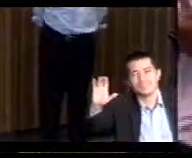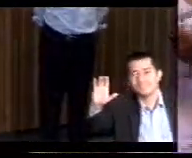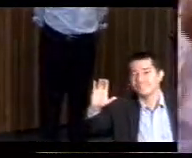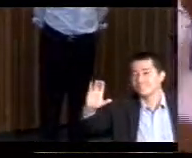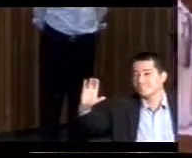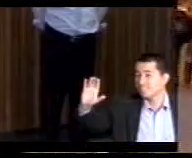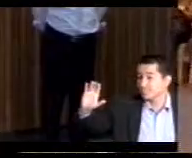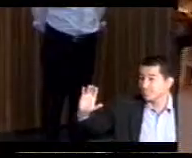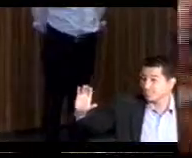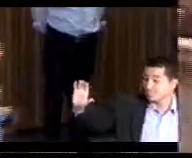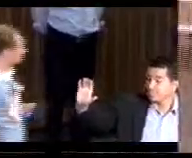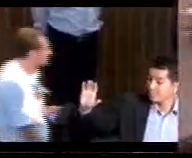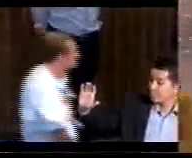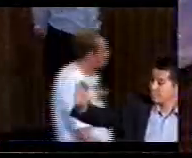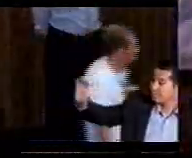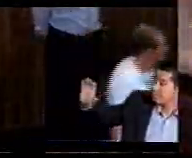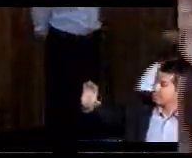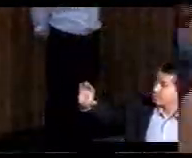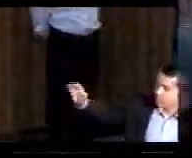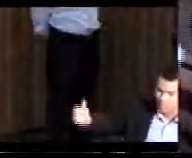Mais forte, vamos lá.